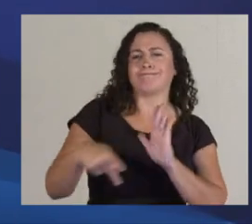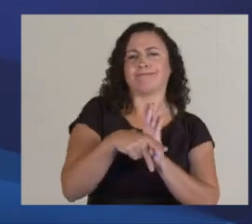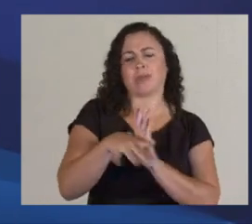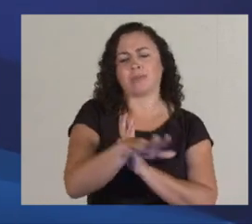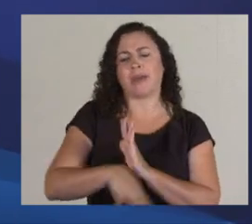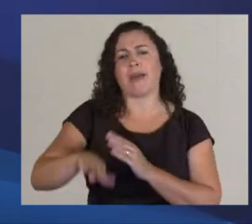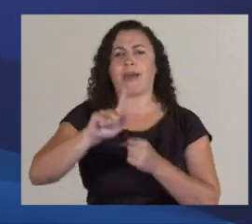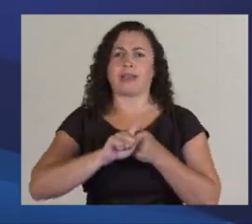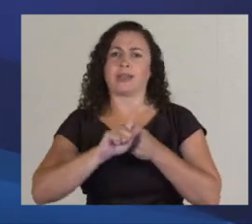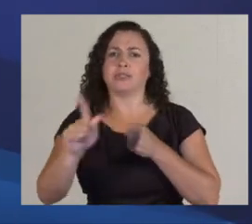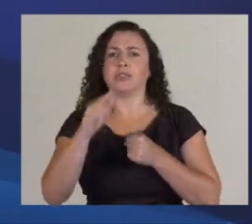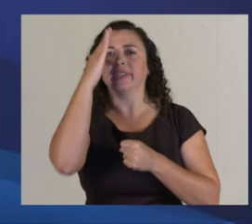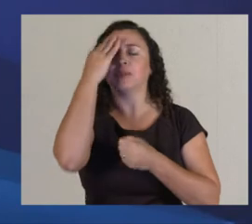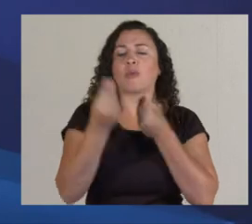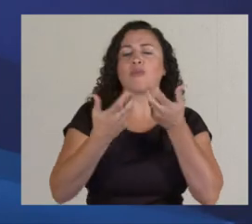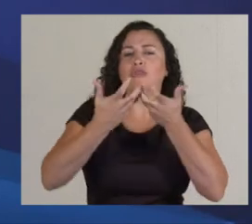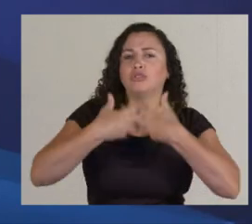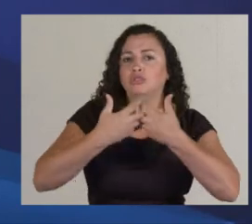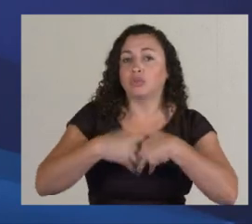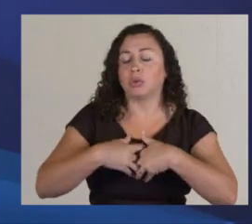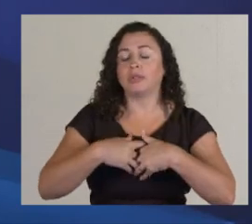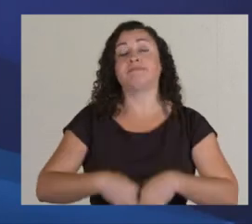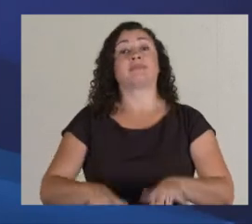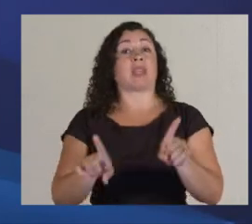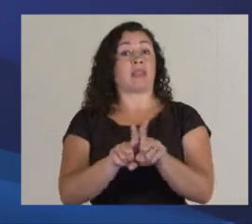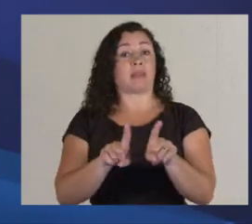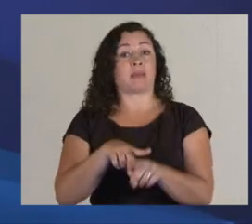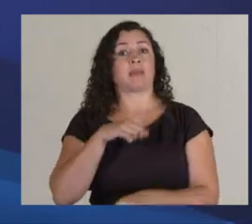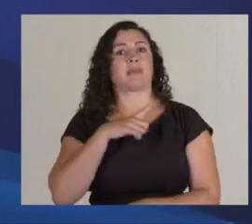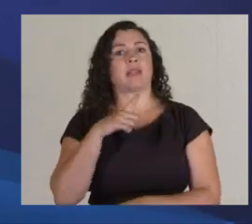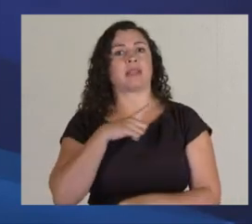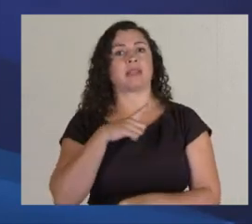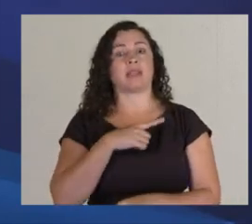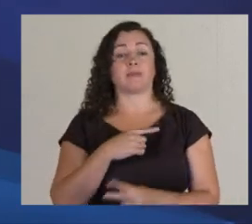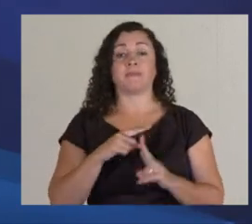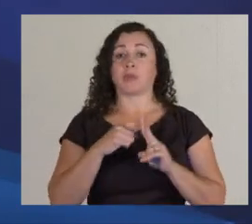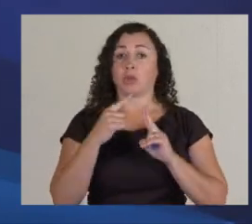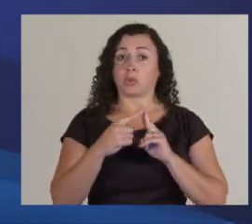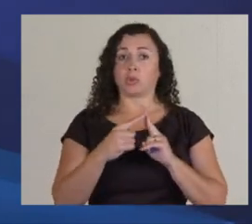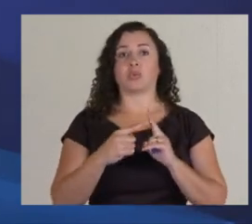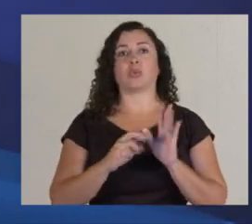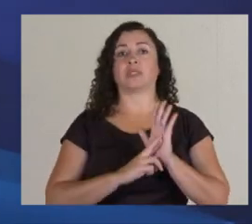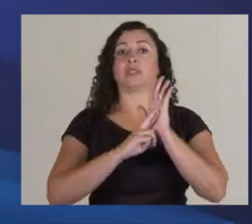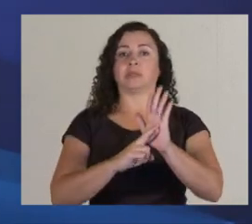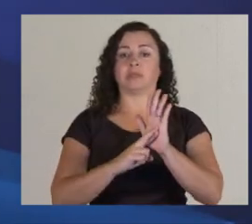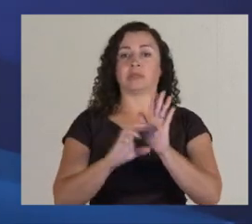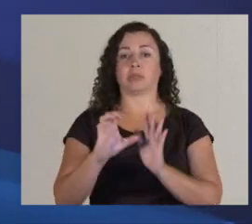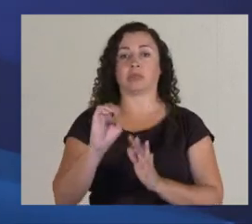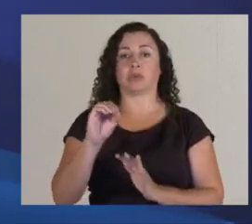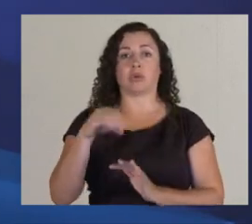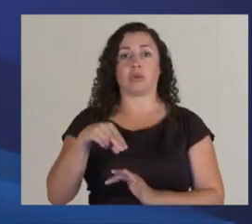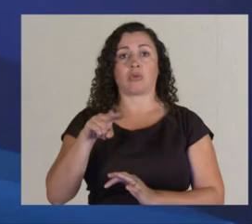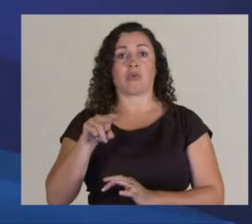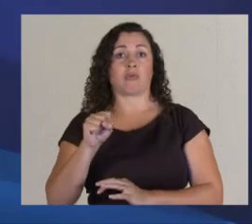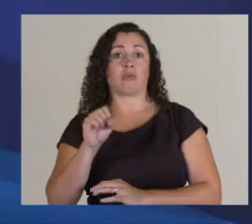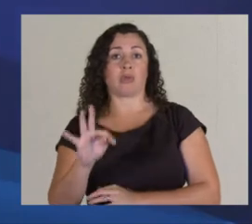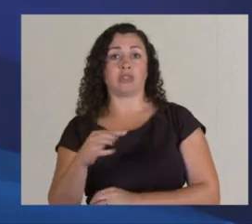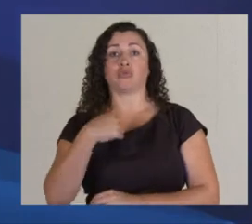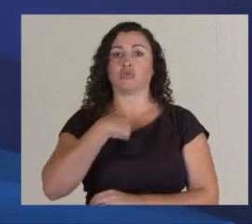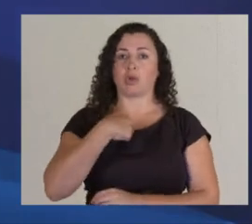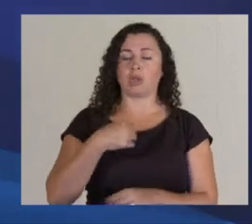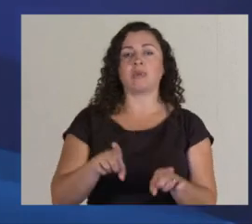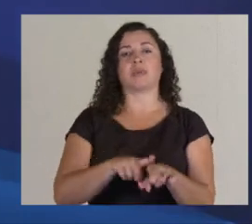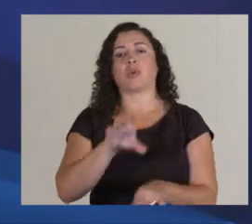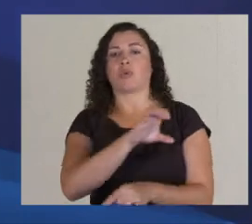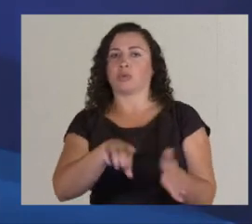as dinâmicas da graduação. E aí nós temos 2 representantes da Convest, presidido por mim e pelo coordenador